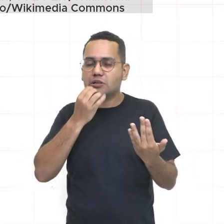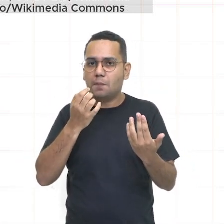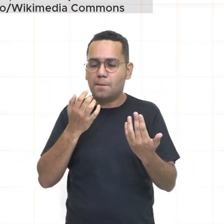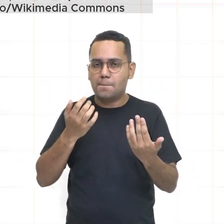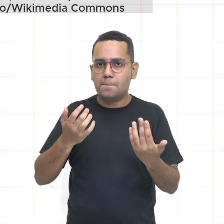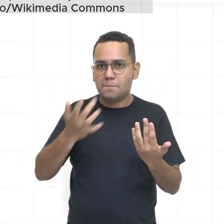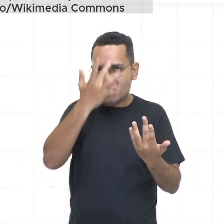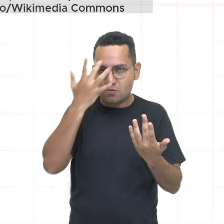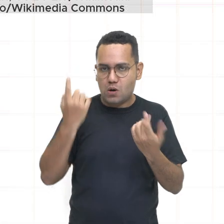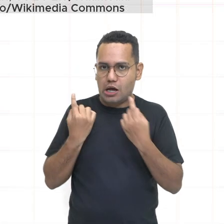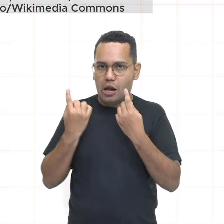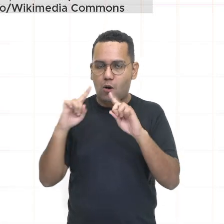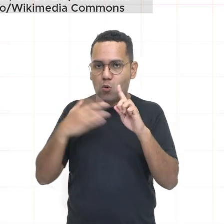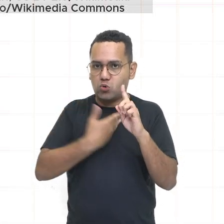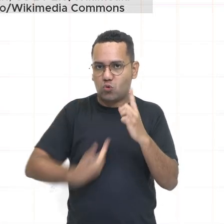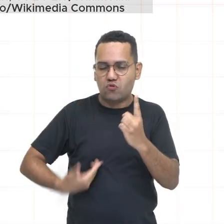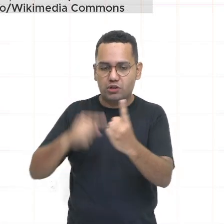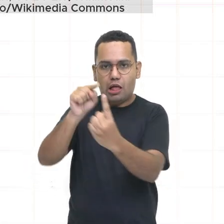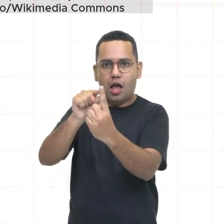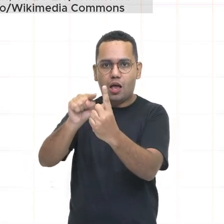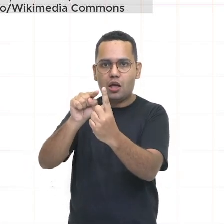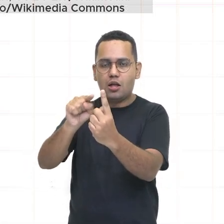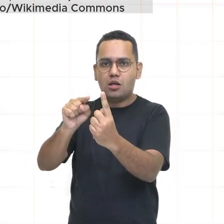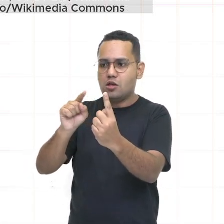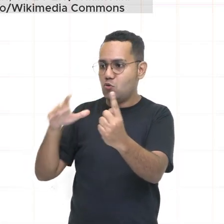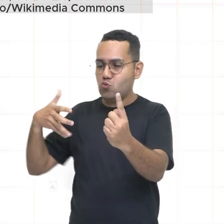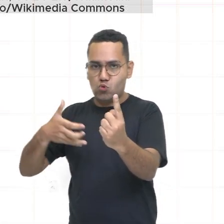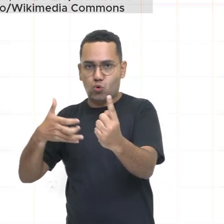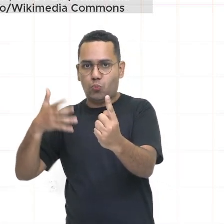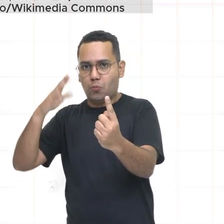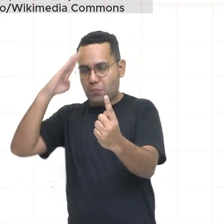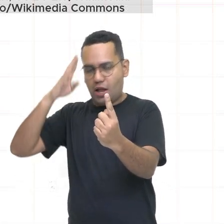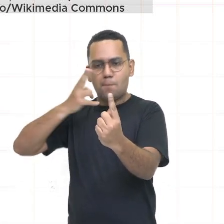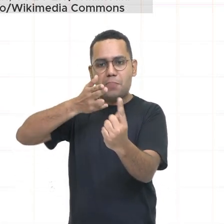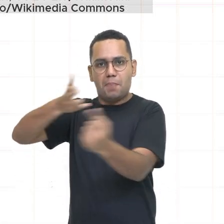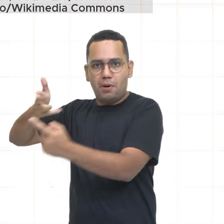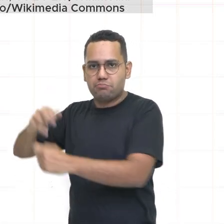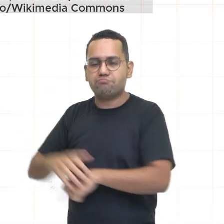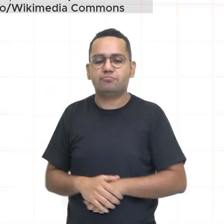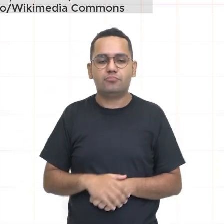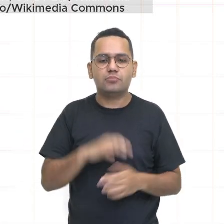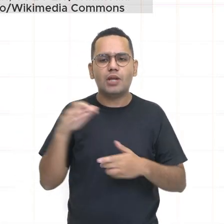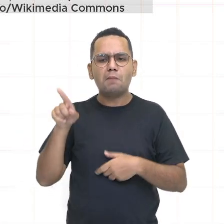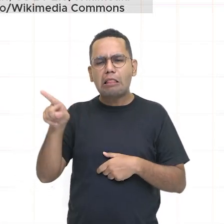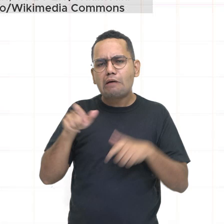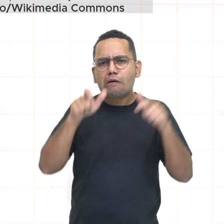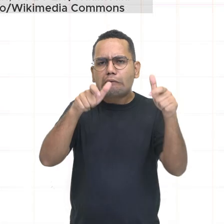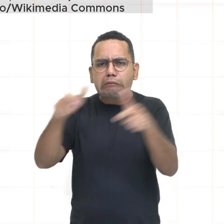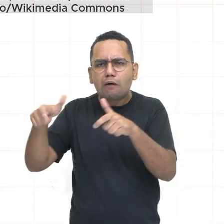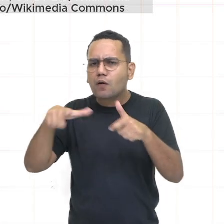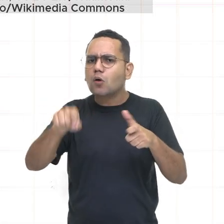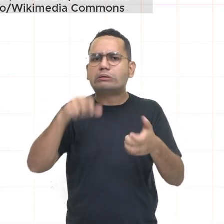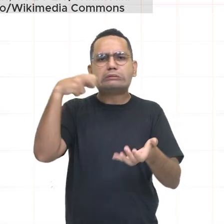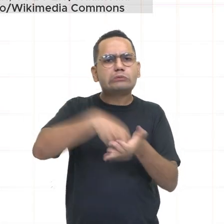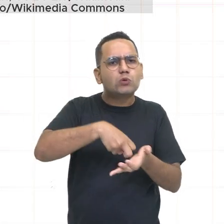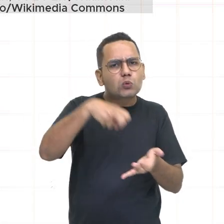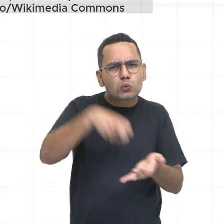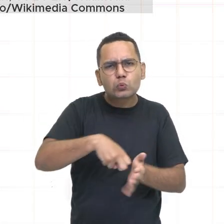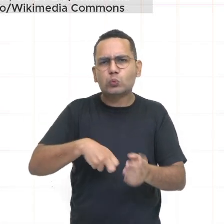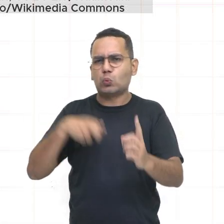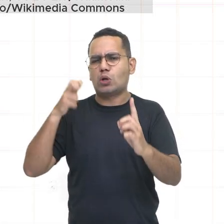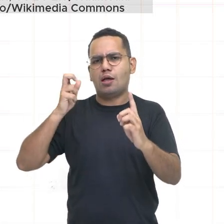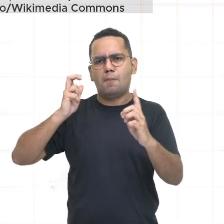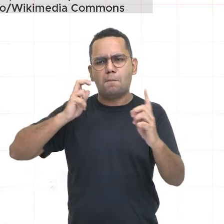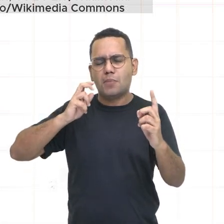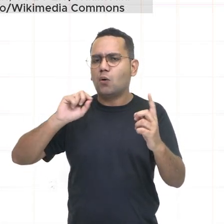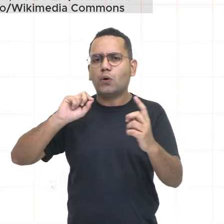Nesse local, né, vamos observar que foi ambiente para muitas torturas, para muitas execuções e, além disso,